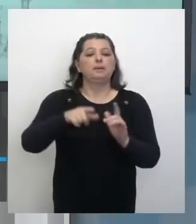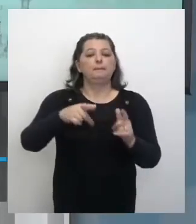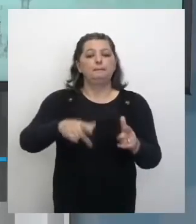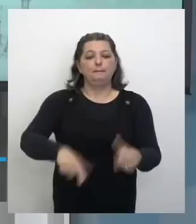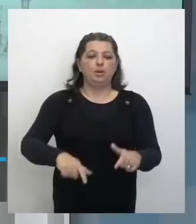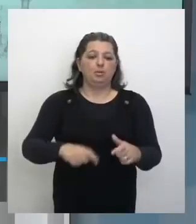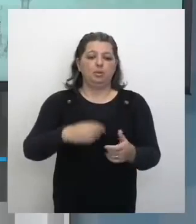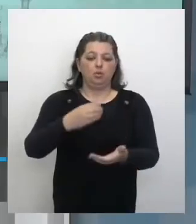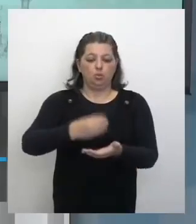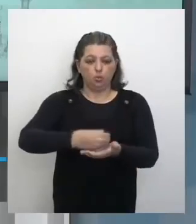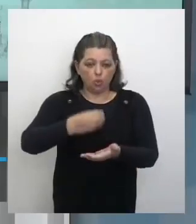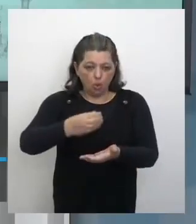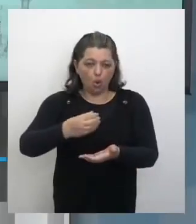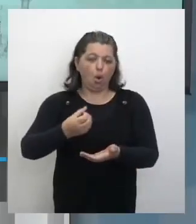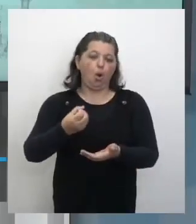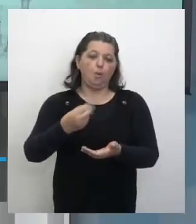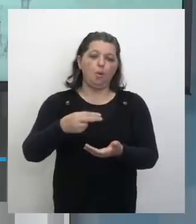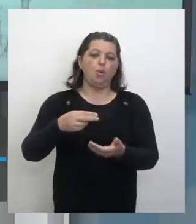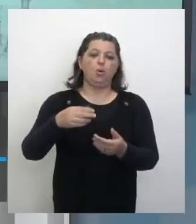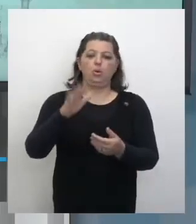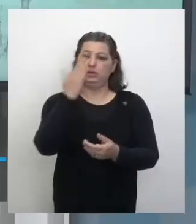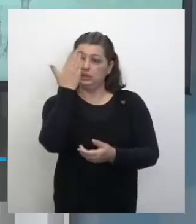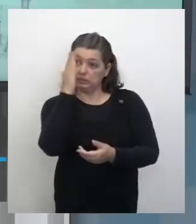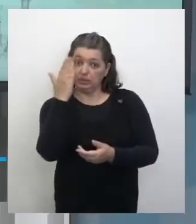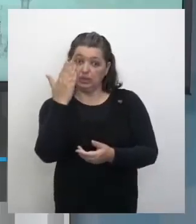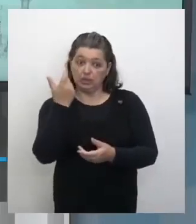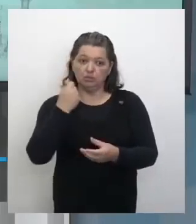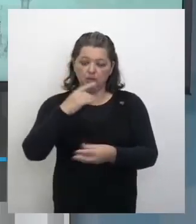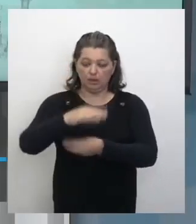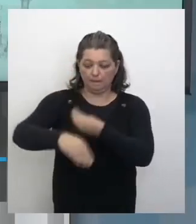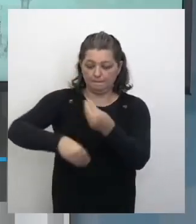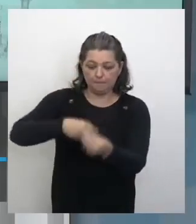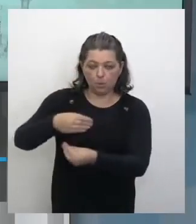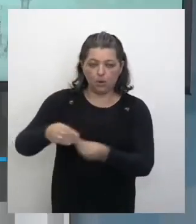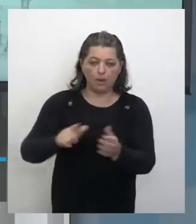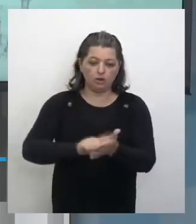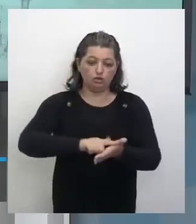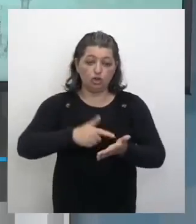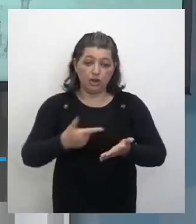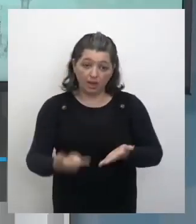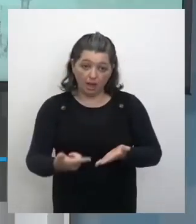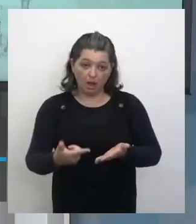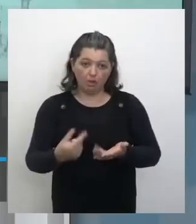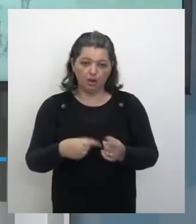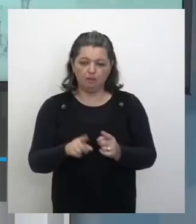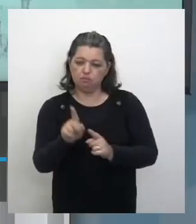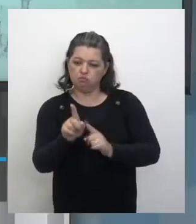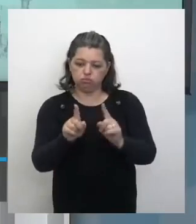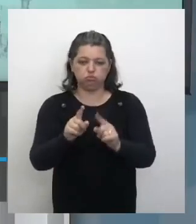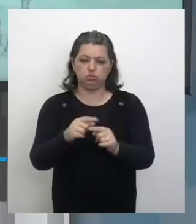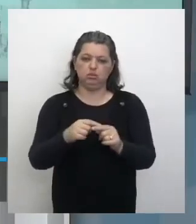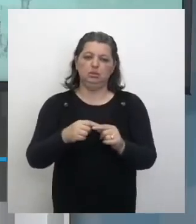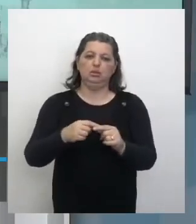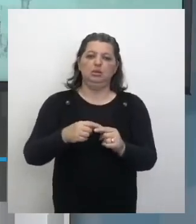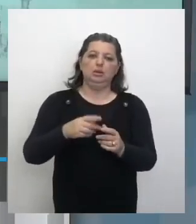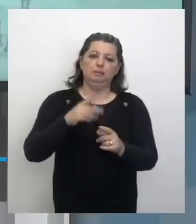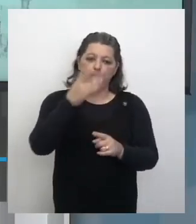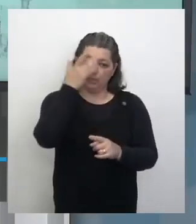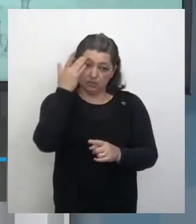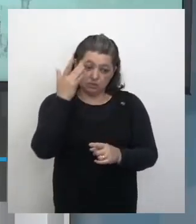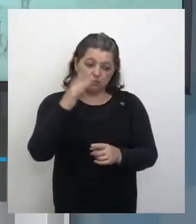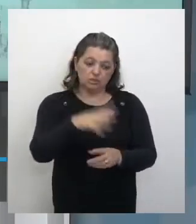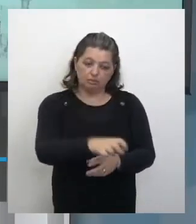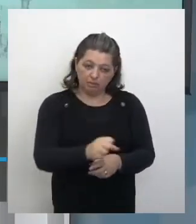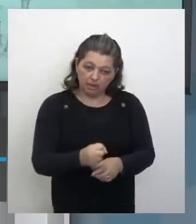copo, coloca ali dentro de um jornal, embrulha ele, para aquelas pontas não ficarem aparecendo e não machucar quem vai retirar o